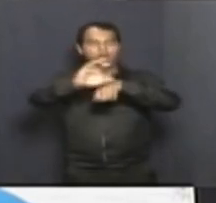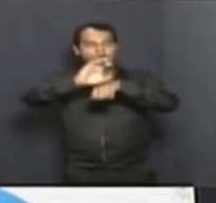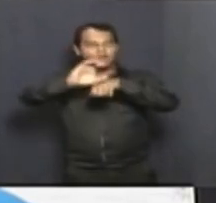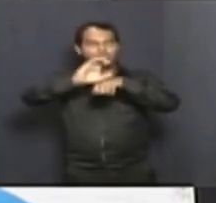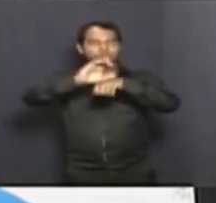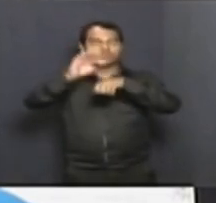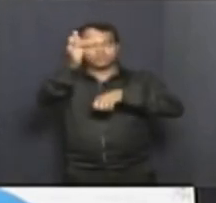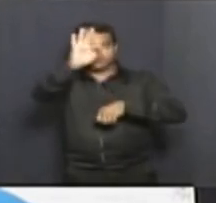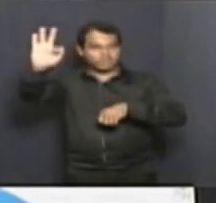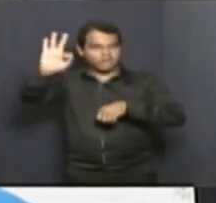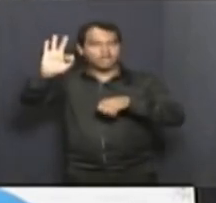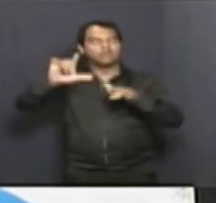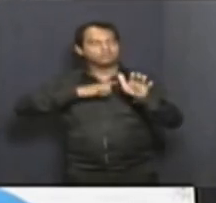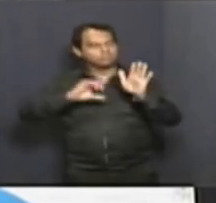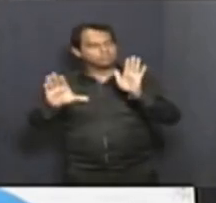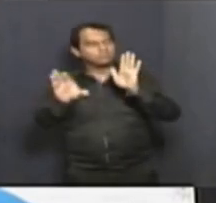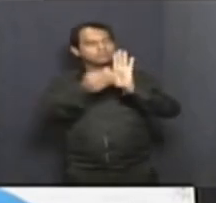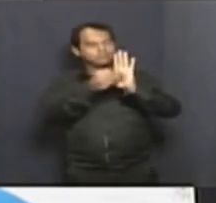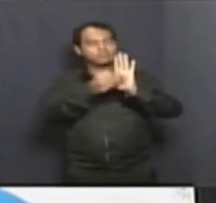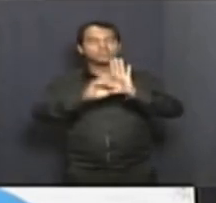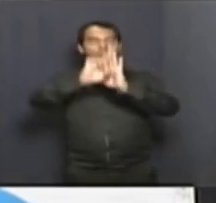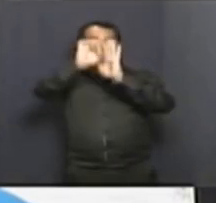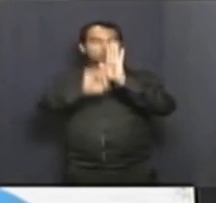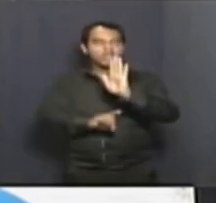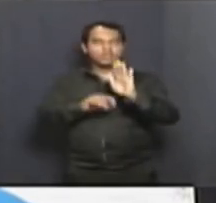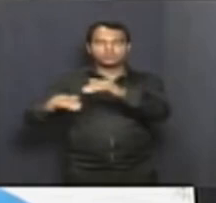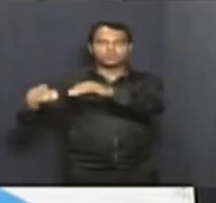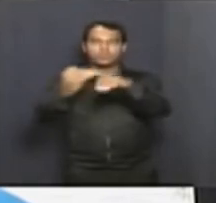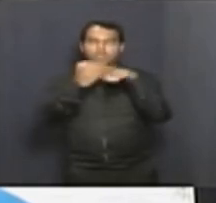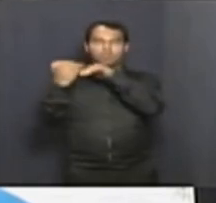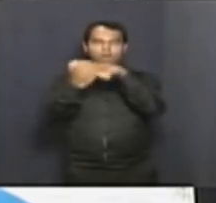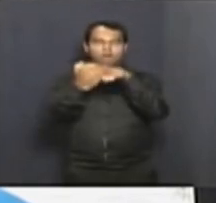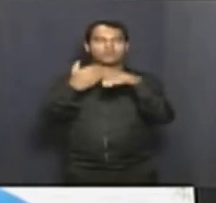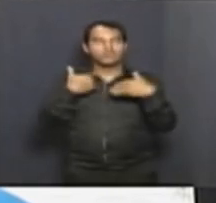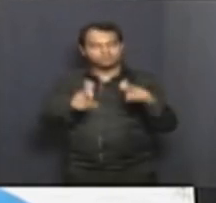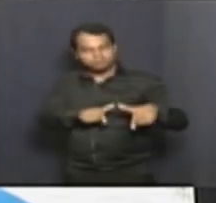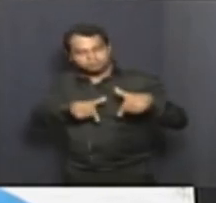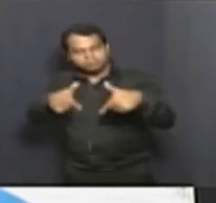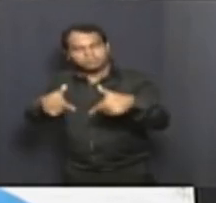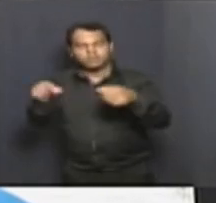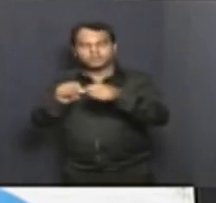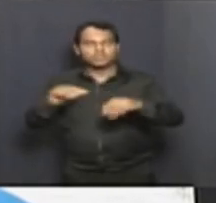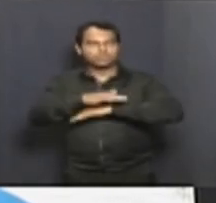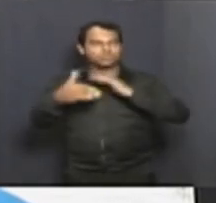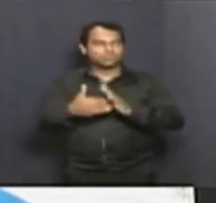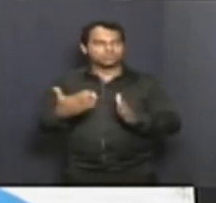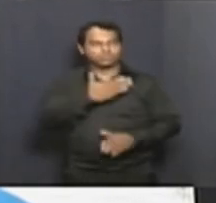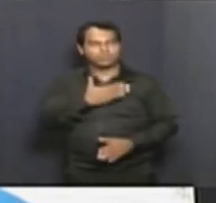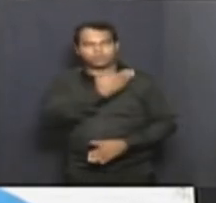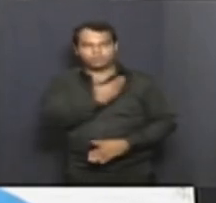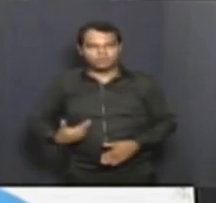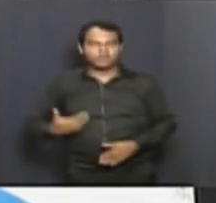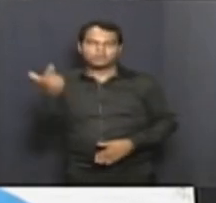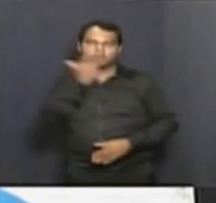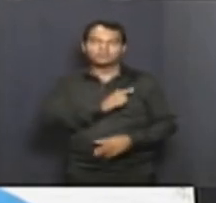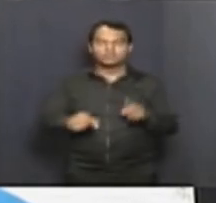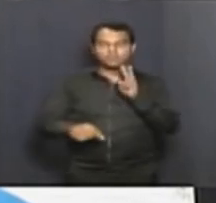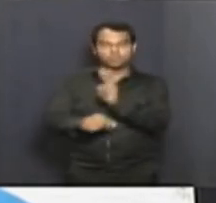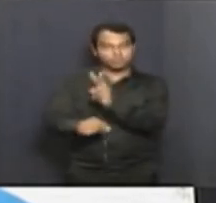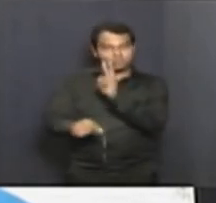mesmos direitos e nós vamos primar e fazer tudo durante o nosso governo para a proteção